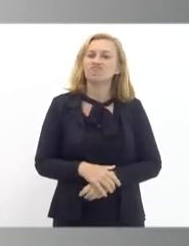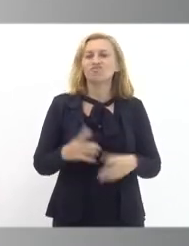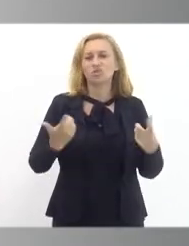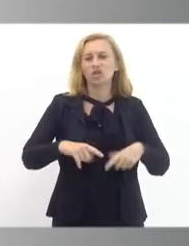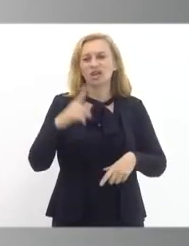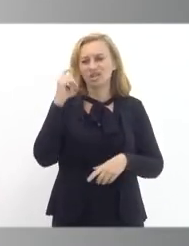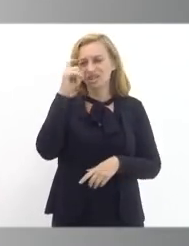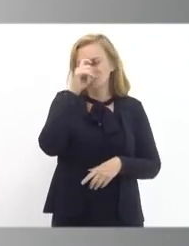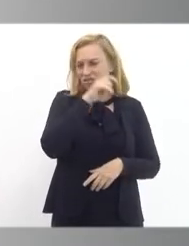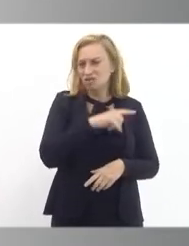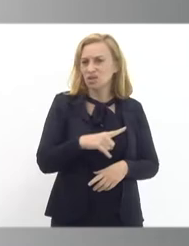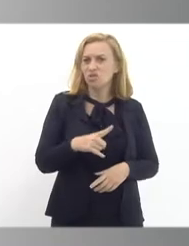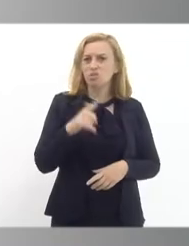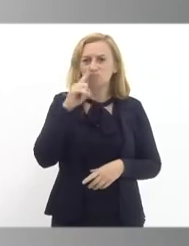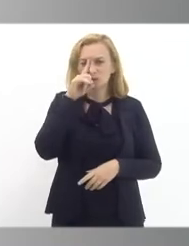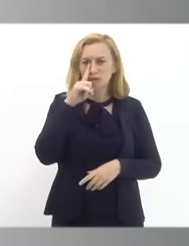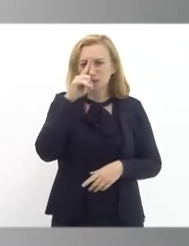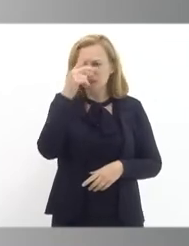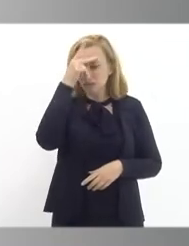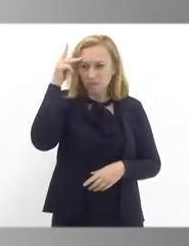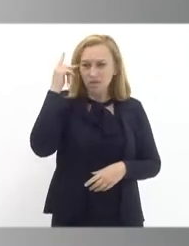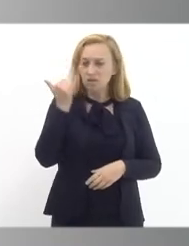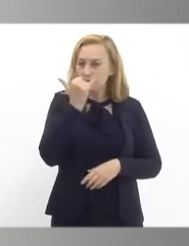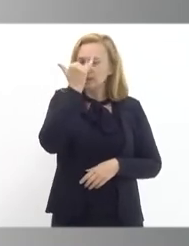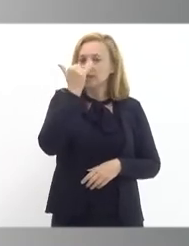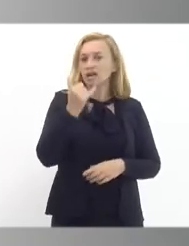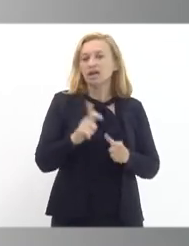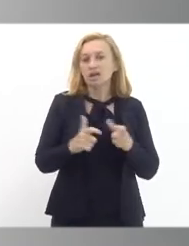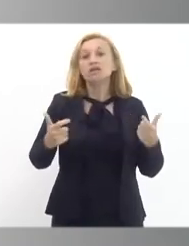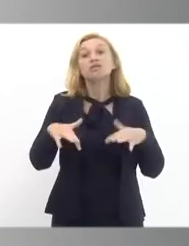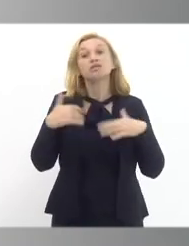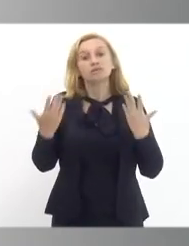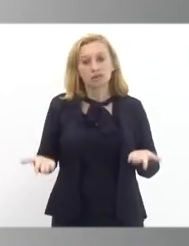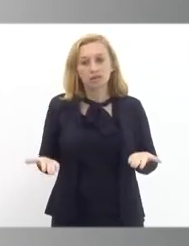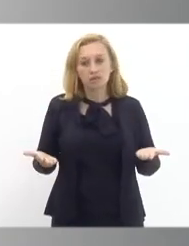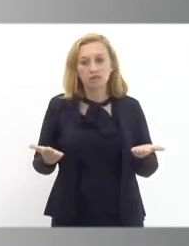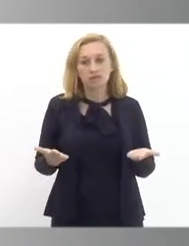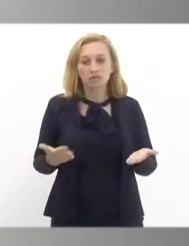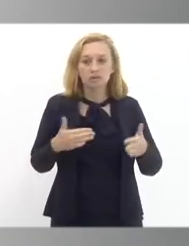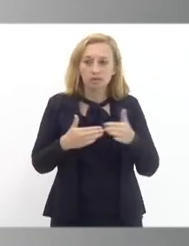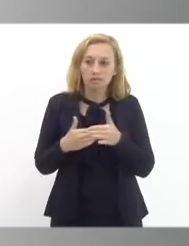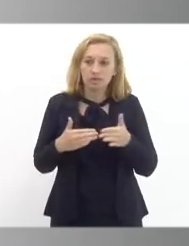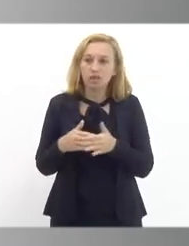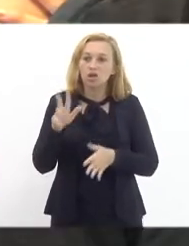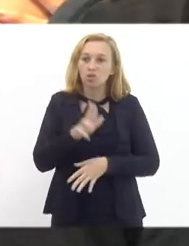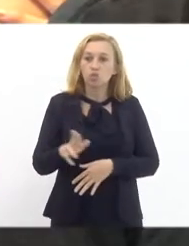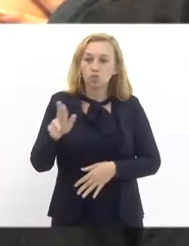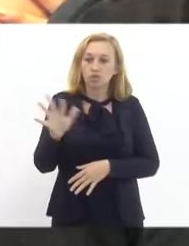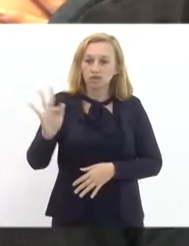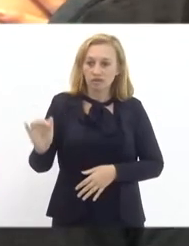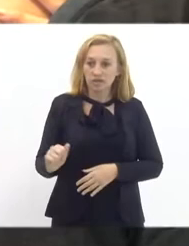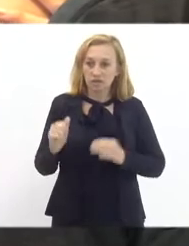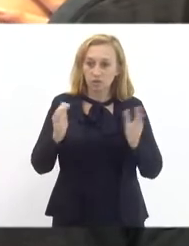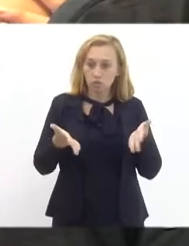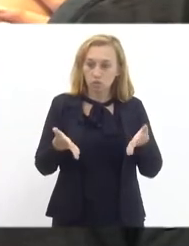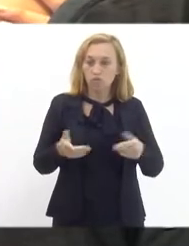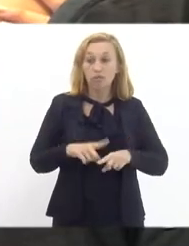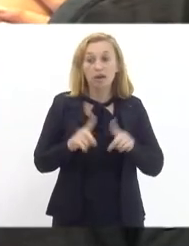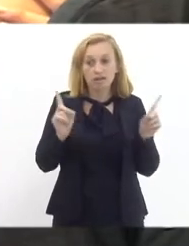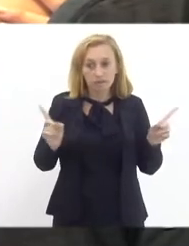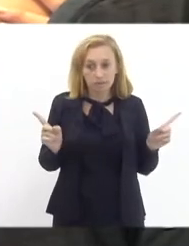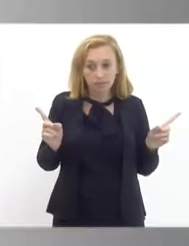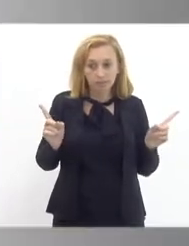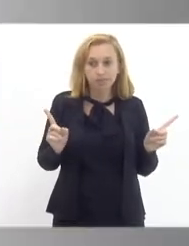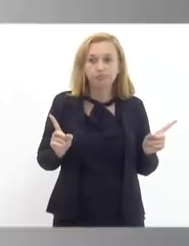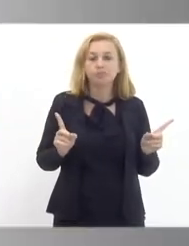Então, assim, o risco da pessoa se machucar, se lesionar, é muito grande. Então, está muito limitado o uso da fazenda hoje. Mas